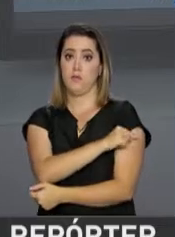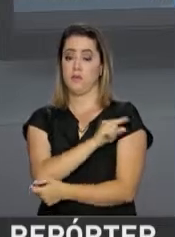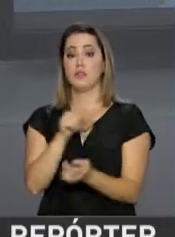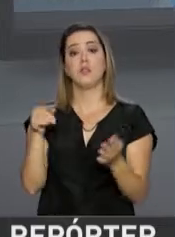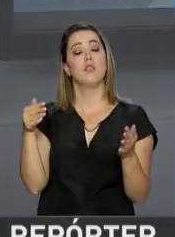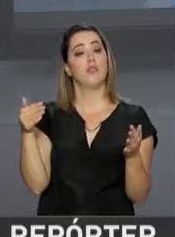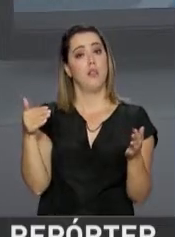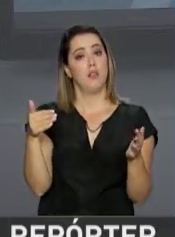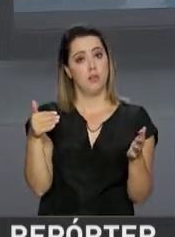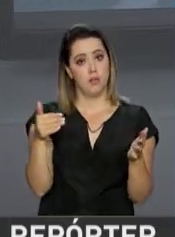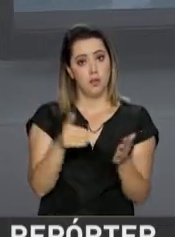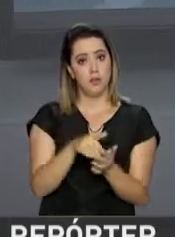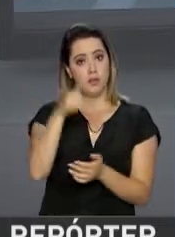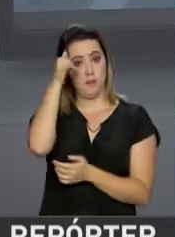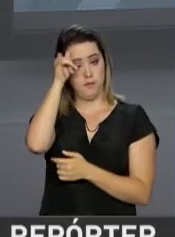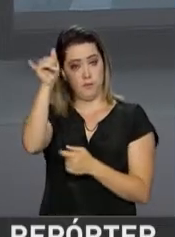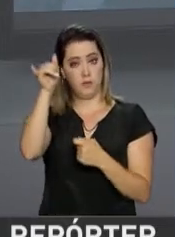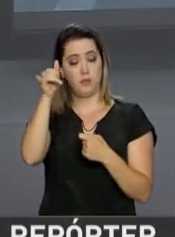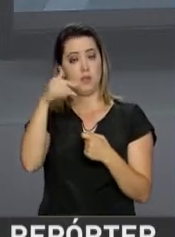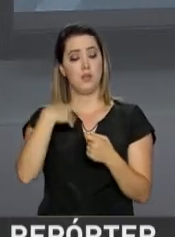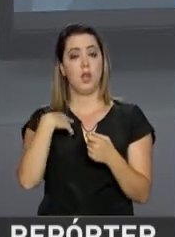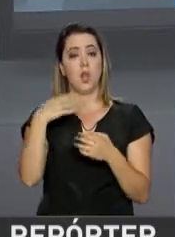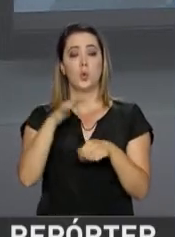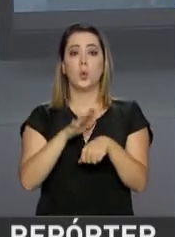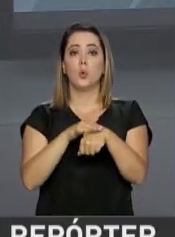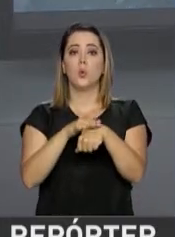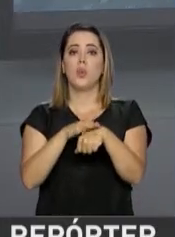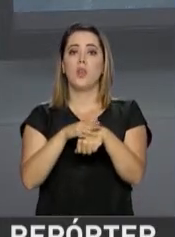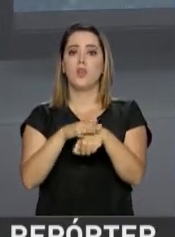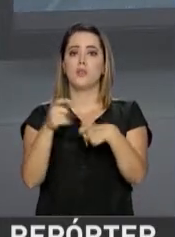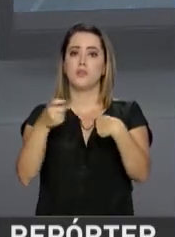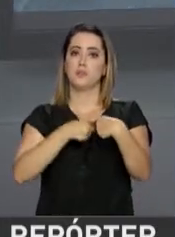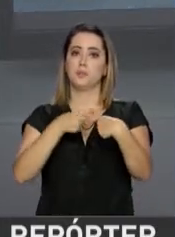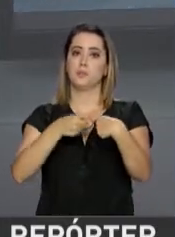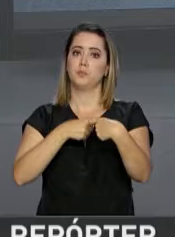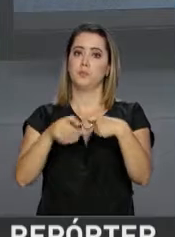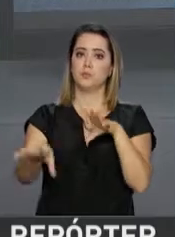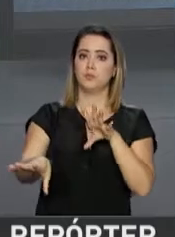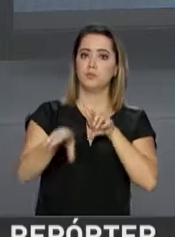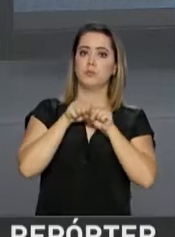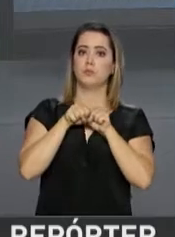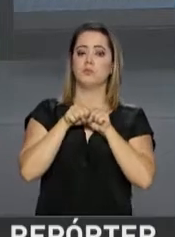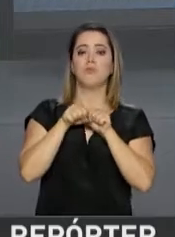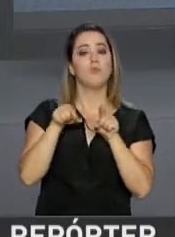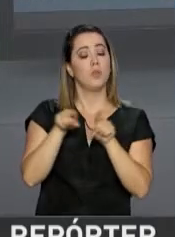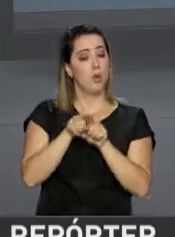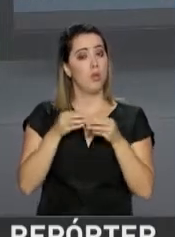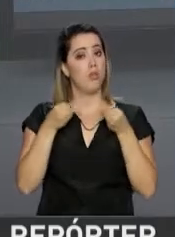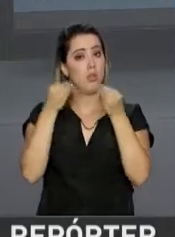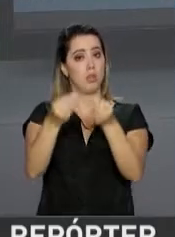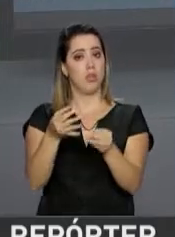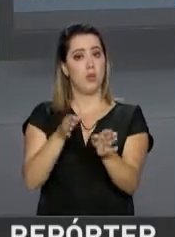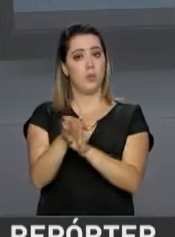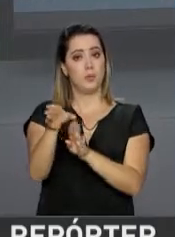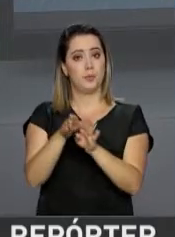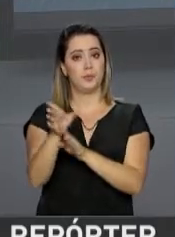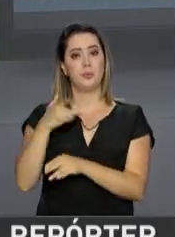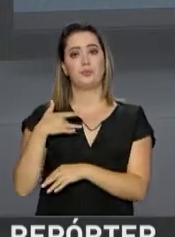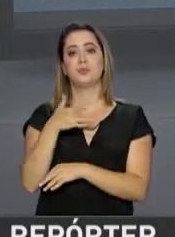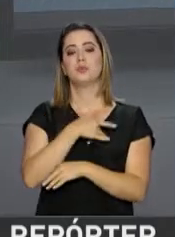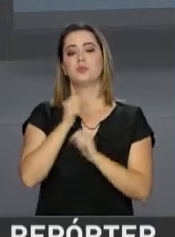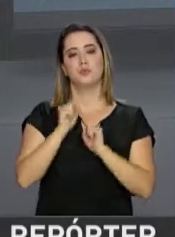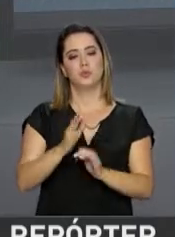até a prevenção de doenças sexualmente transmissíveis o programa leva dicas sobre saúde que podem melhorar a qualidade de vida